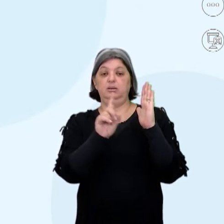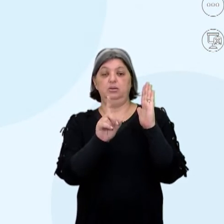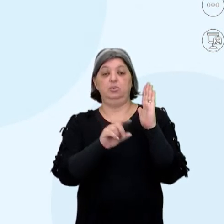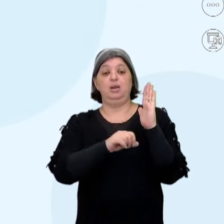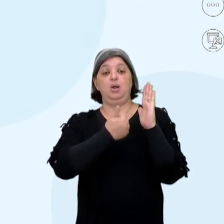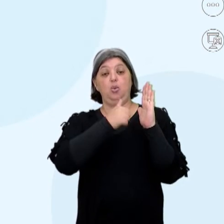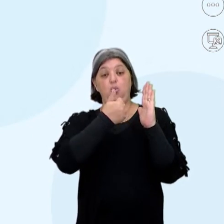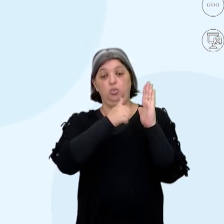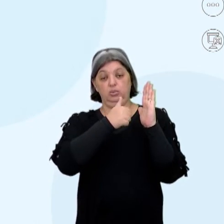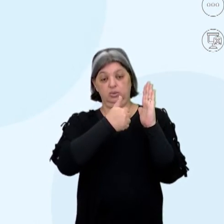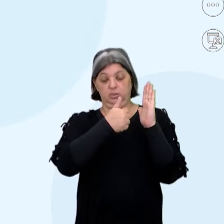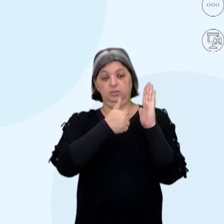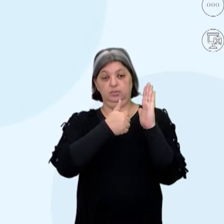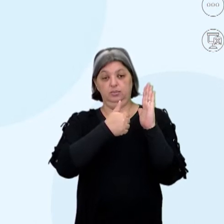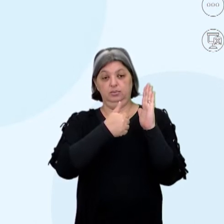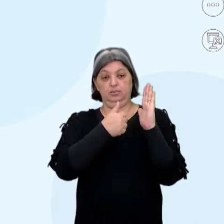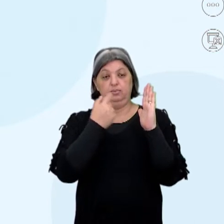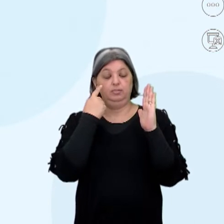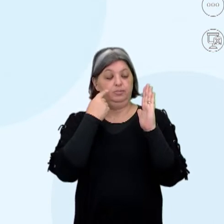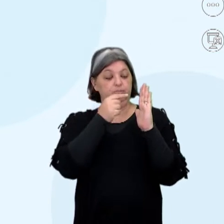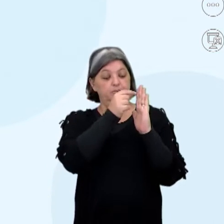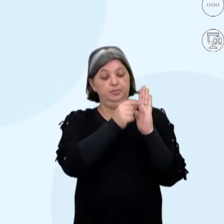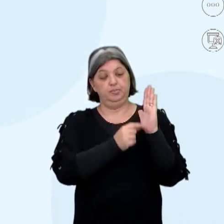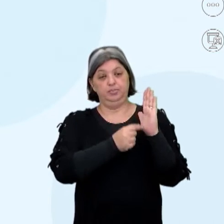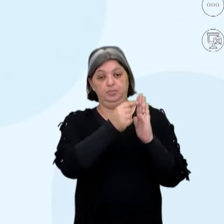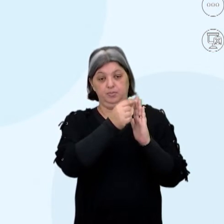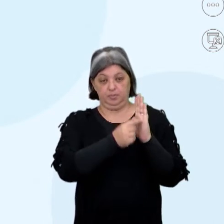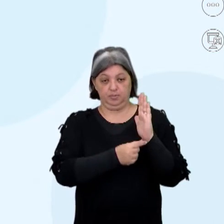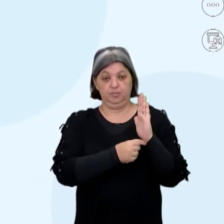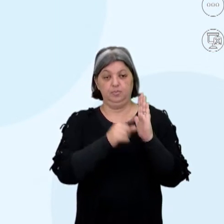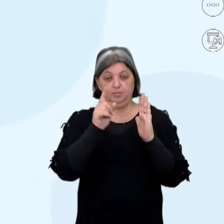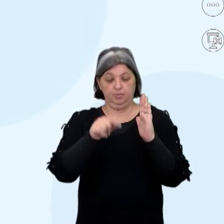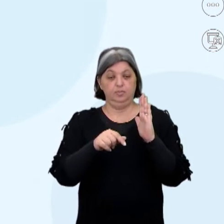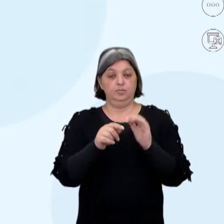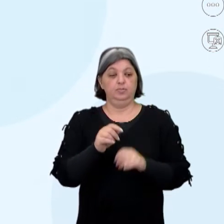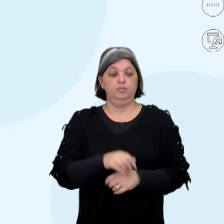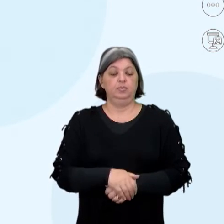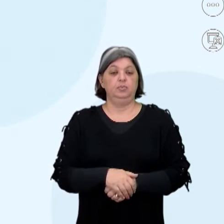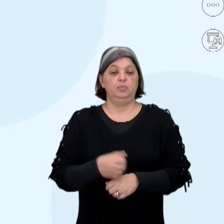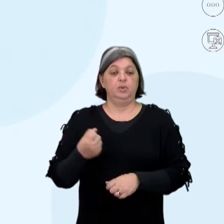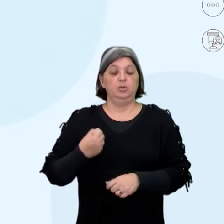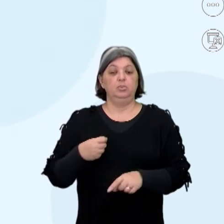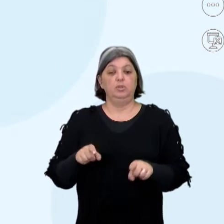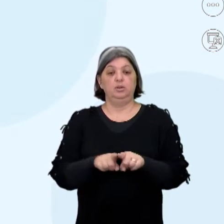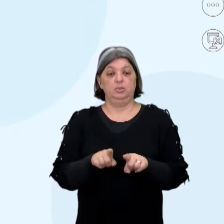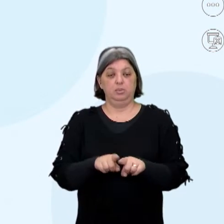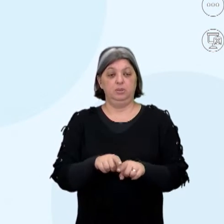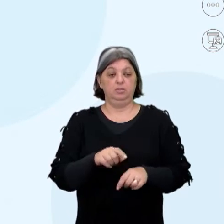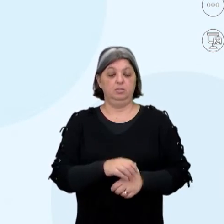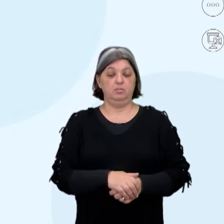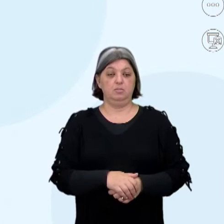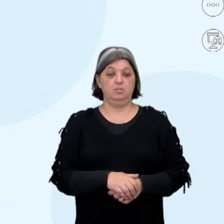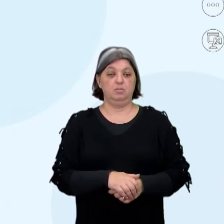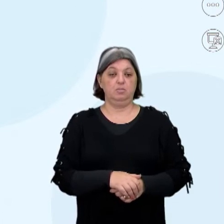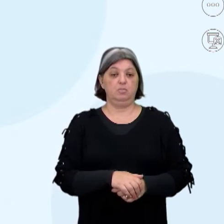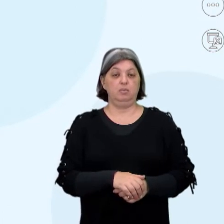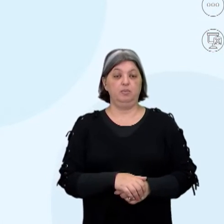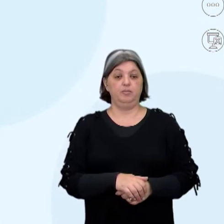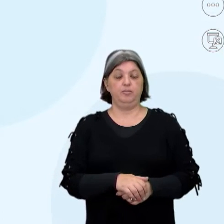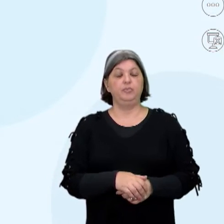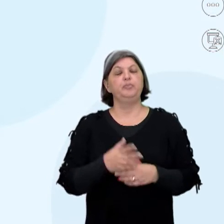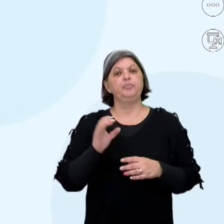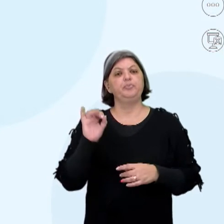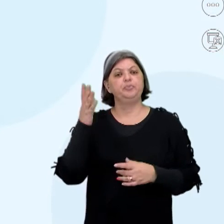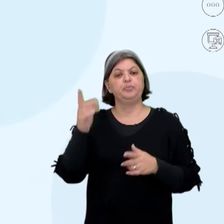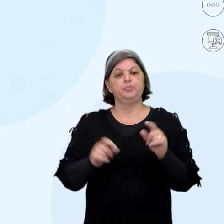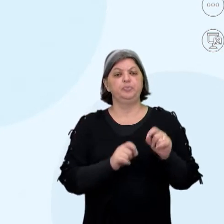porque o 0 ele vai ser contado como valor também, tá, ok? Então a gente faz essa associação. E aí o que